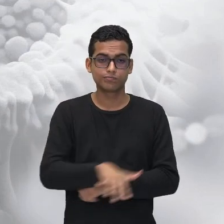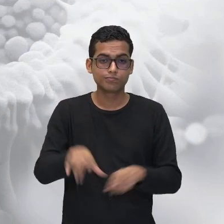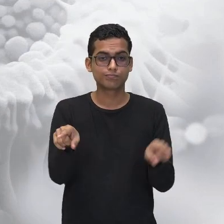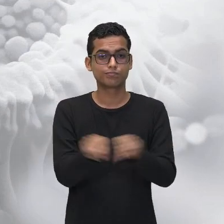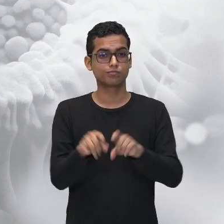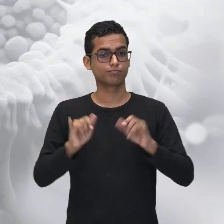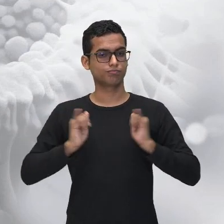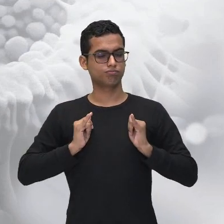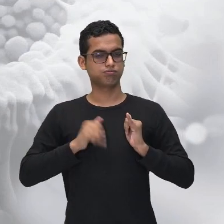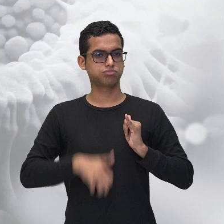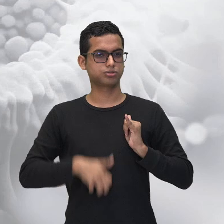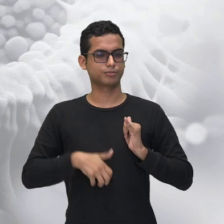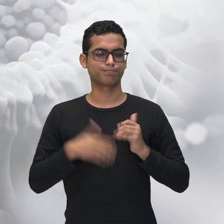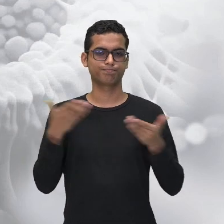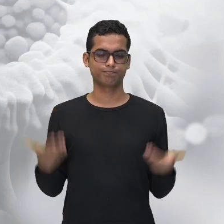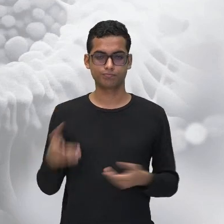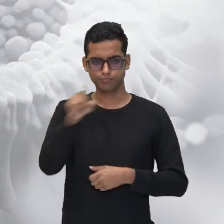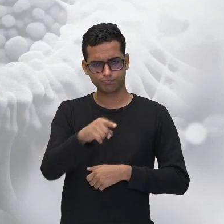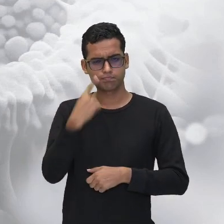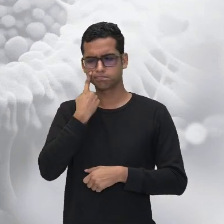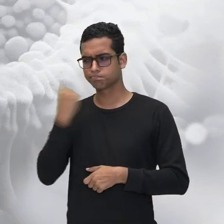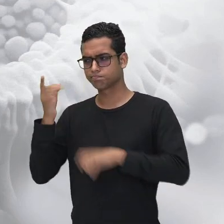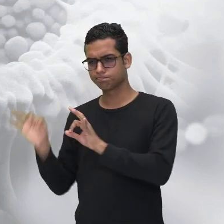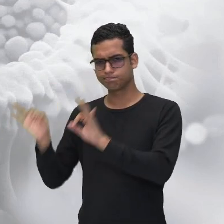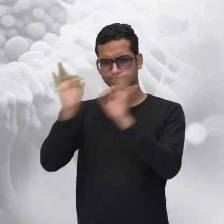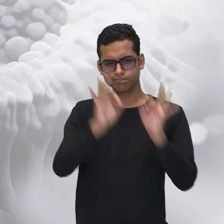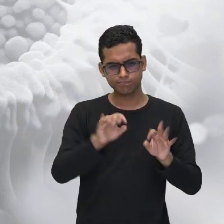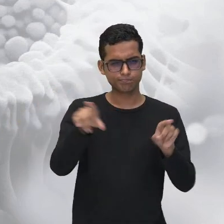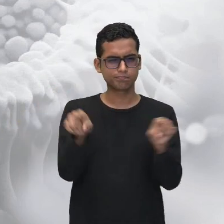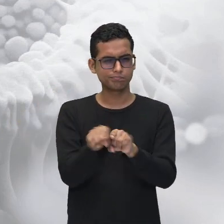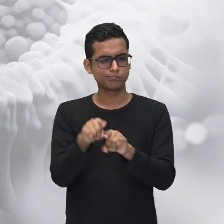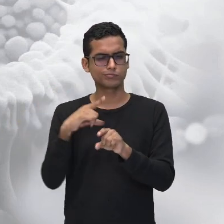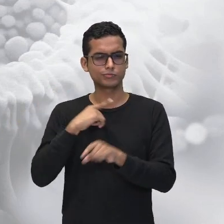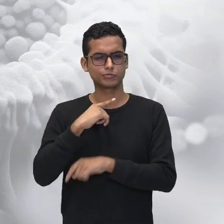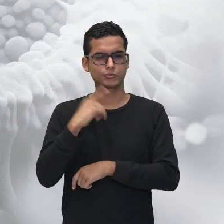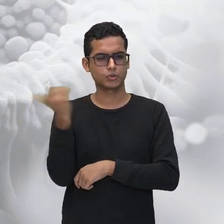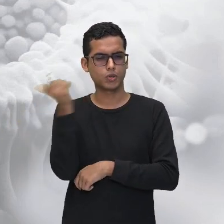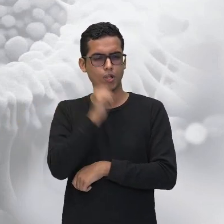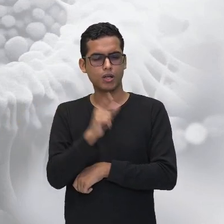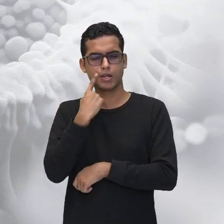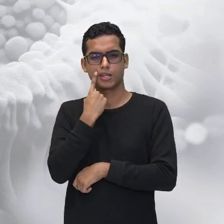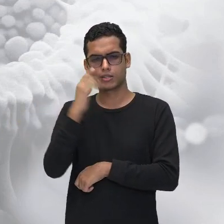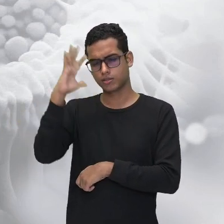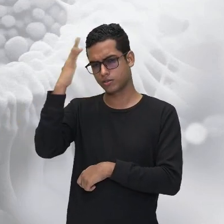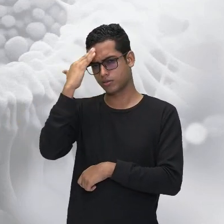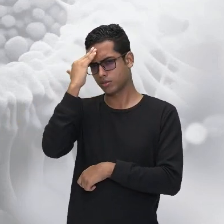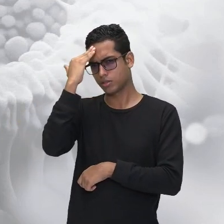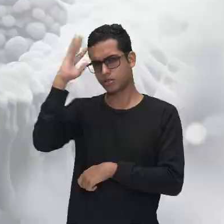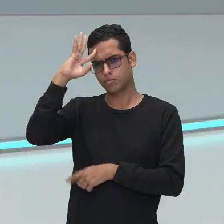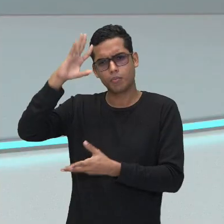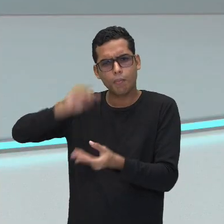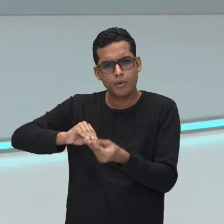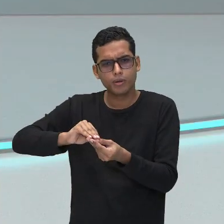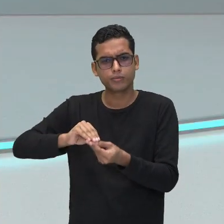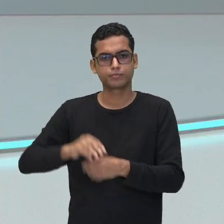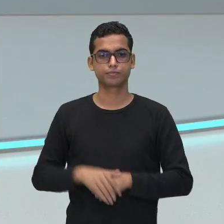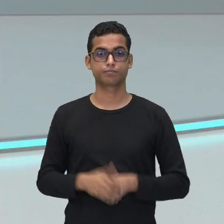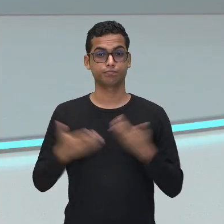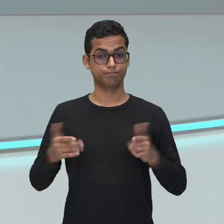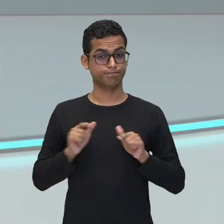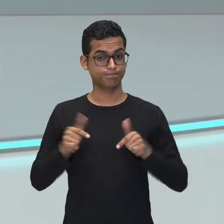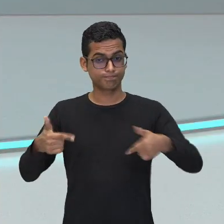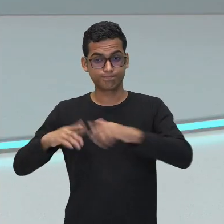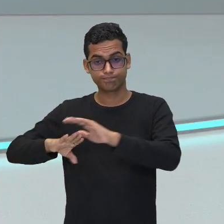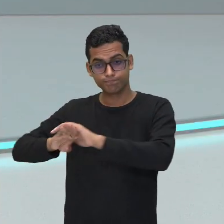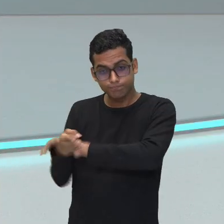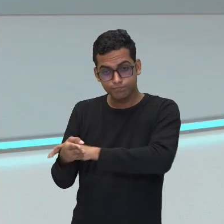vocês observarem aqui de uma maneira mais didática, nós vamos ver que um hábito sedentário ele